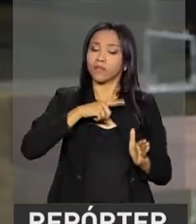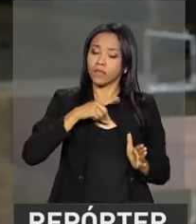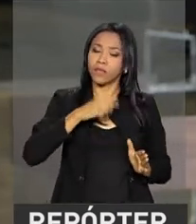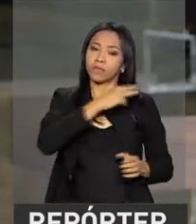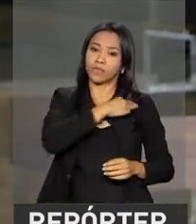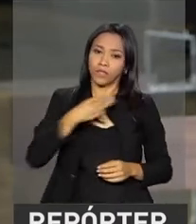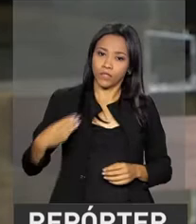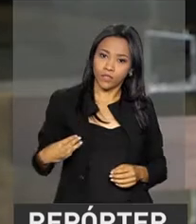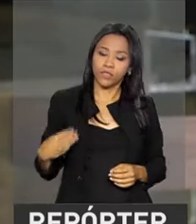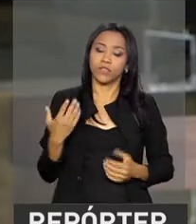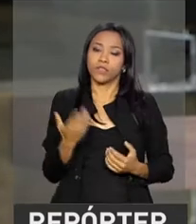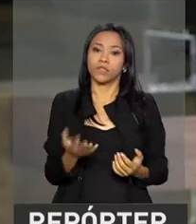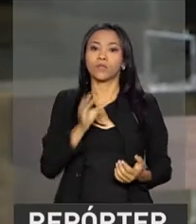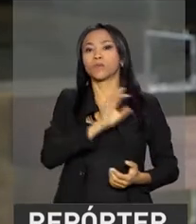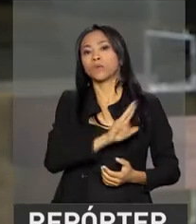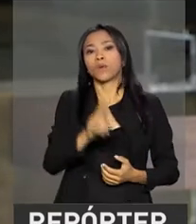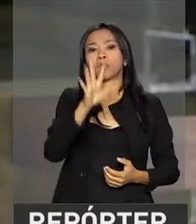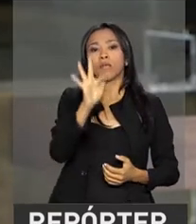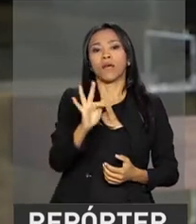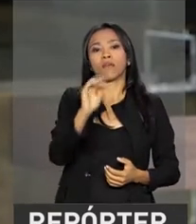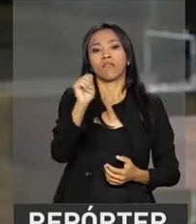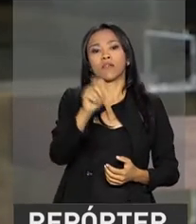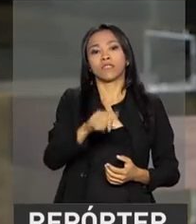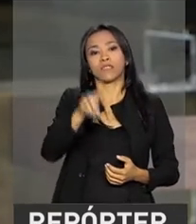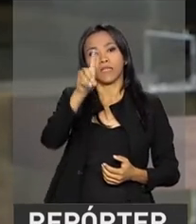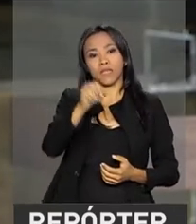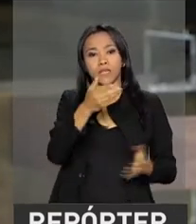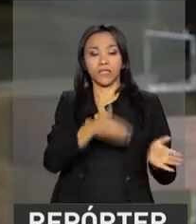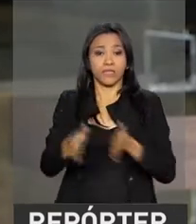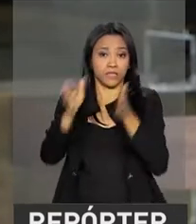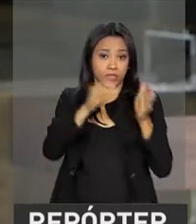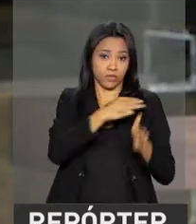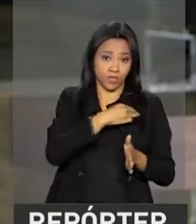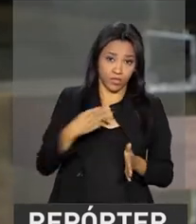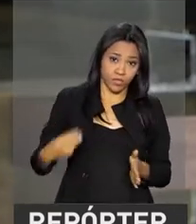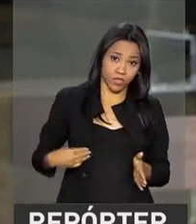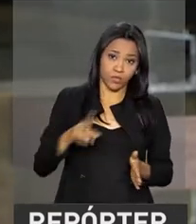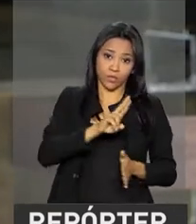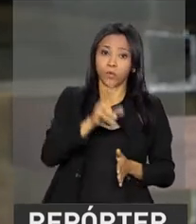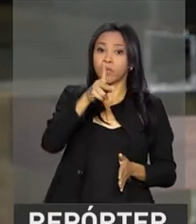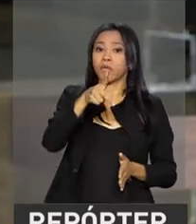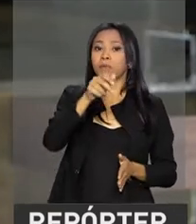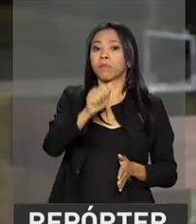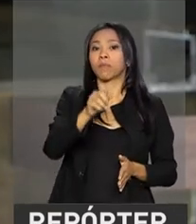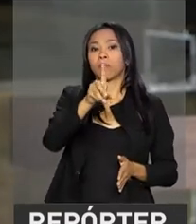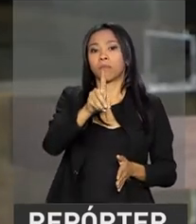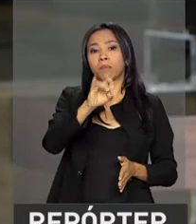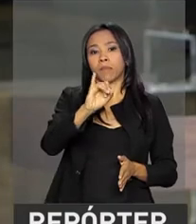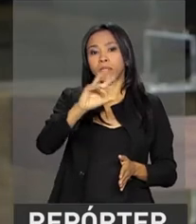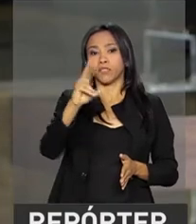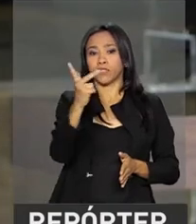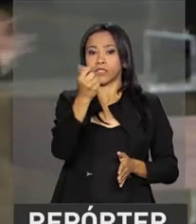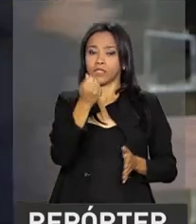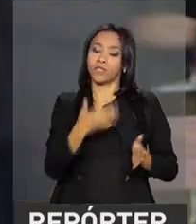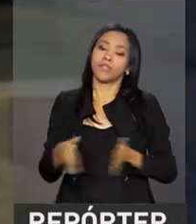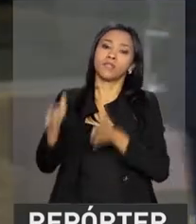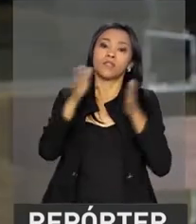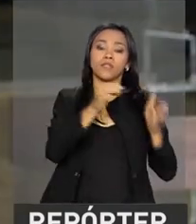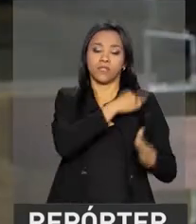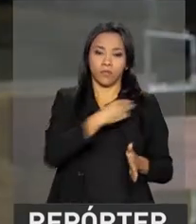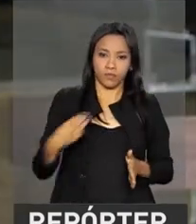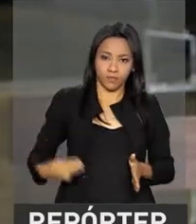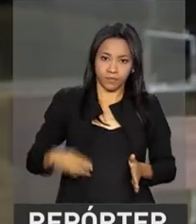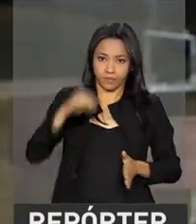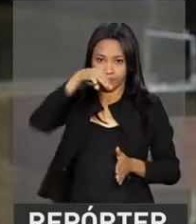Estado, entre eles o próprio ministro da Fazenda, Henrique Meirelles, da Casa Civil, Eliseu Padilha, e da Indústria, Comércio, Exterior e Serviços, Marcos